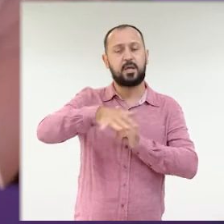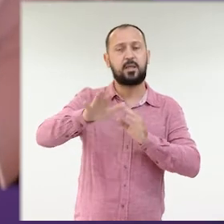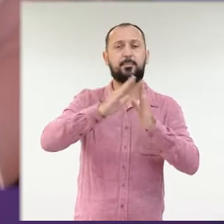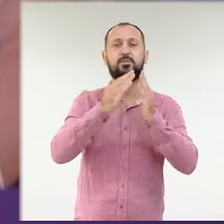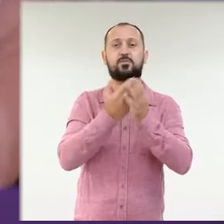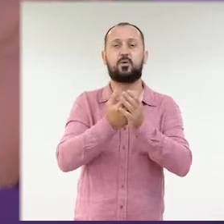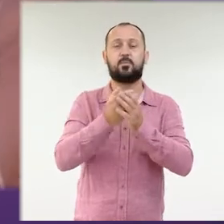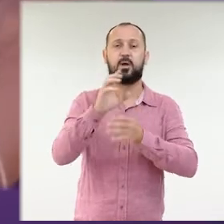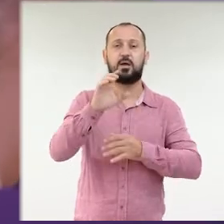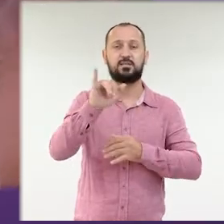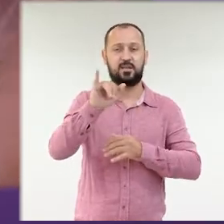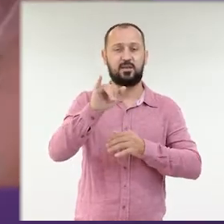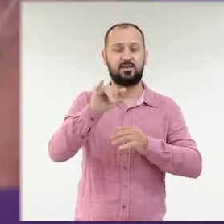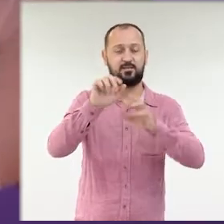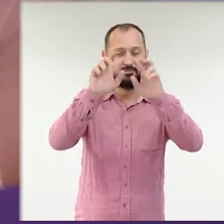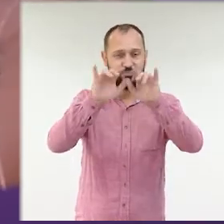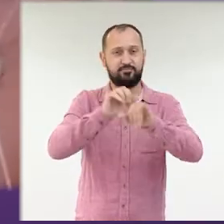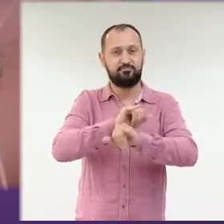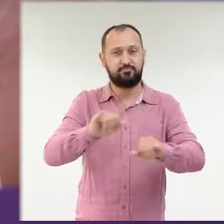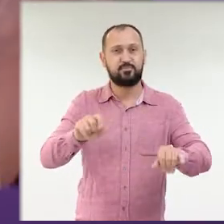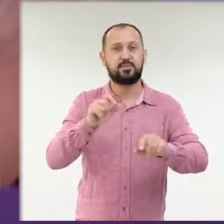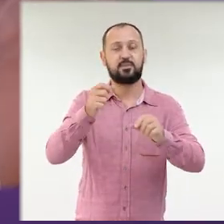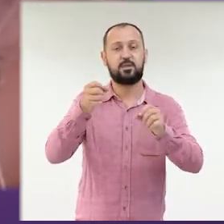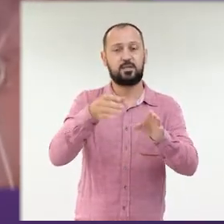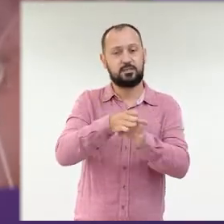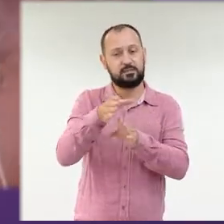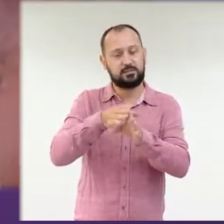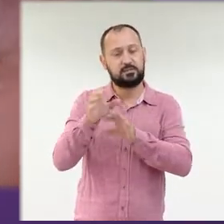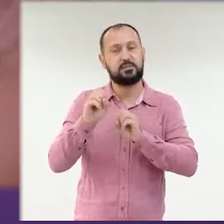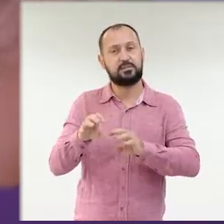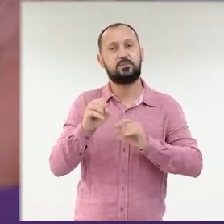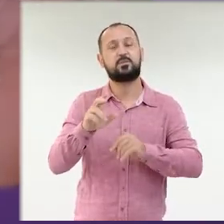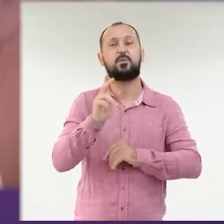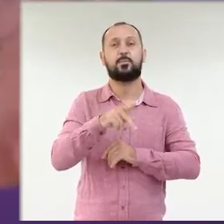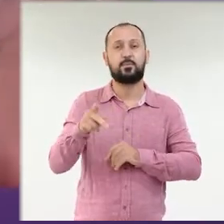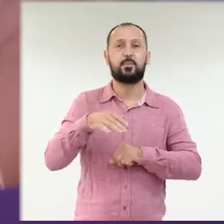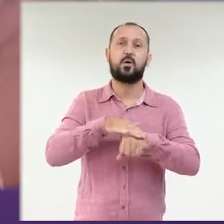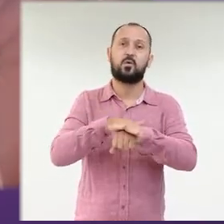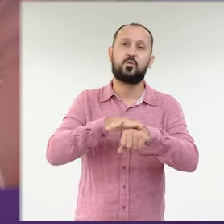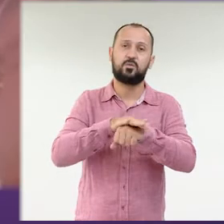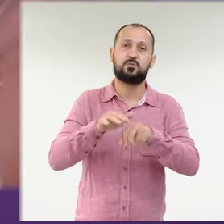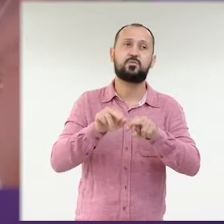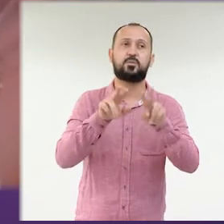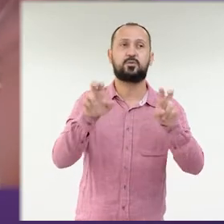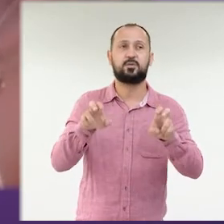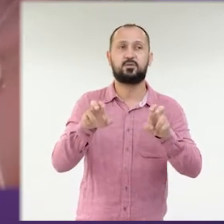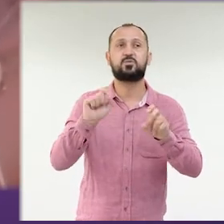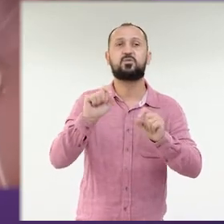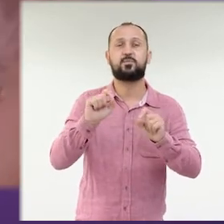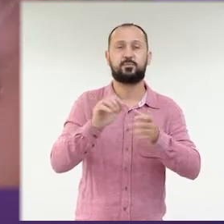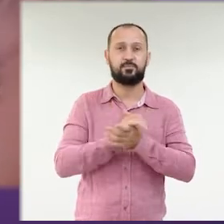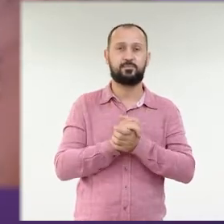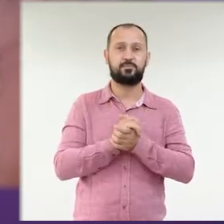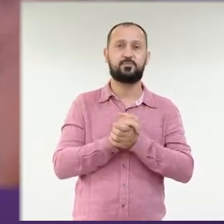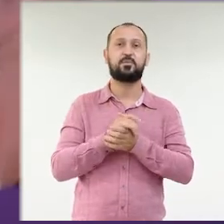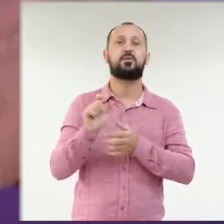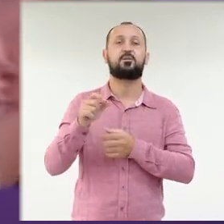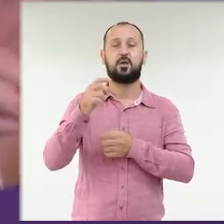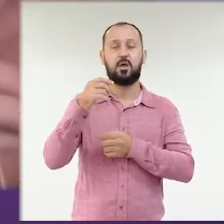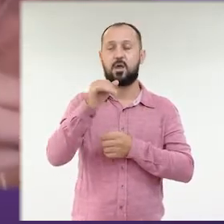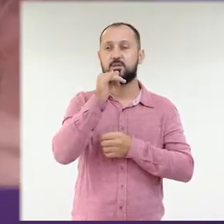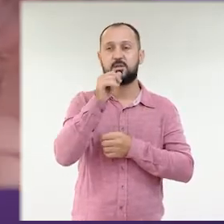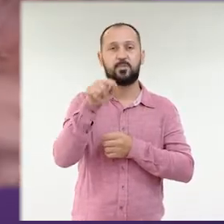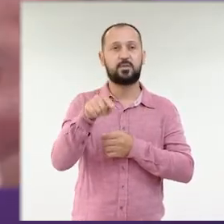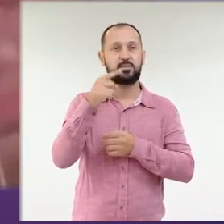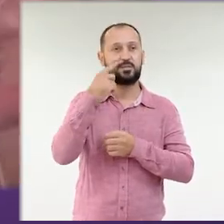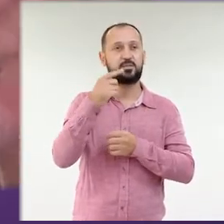escolas uma CI, onde nós informamos esses professores para falar sobre mais as violências. Então,